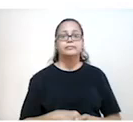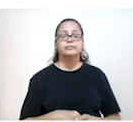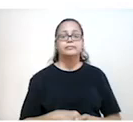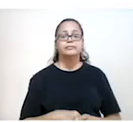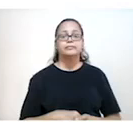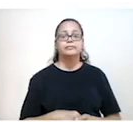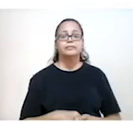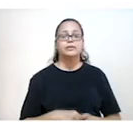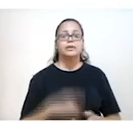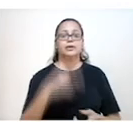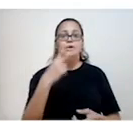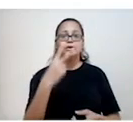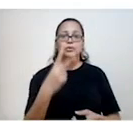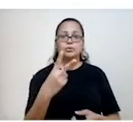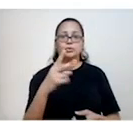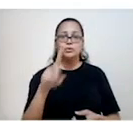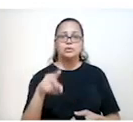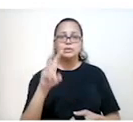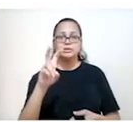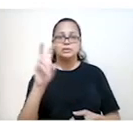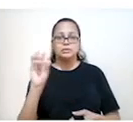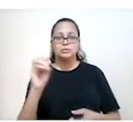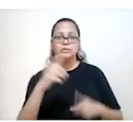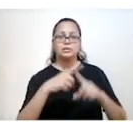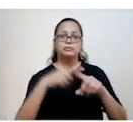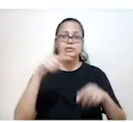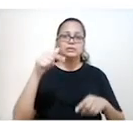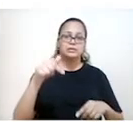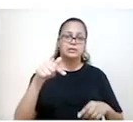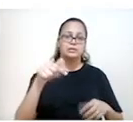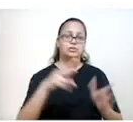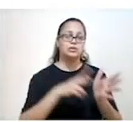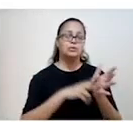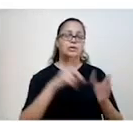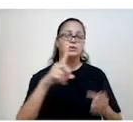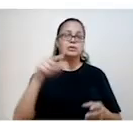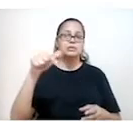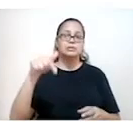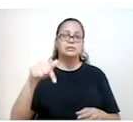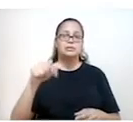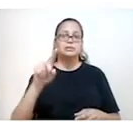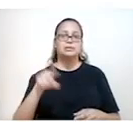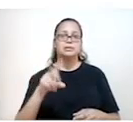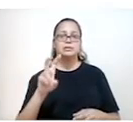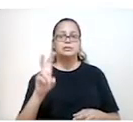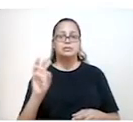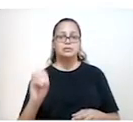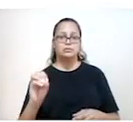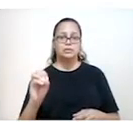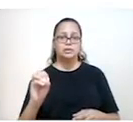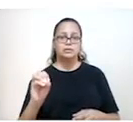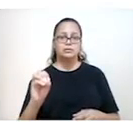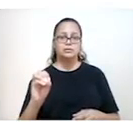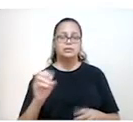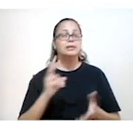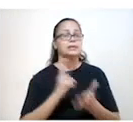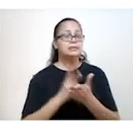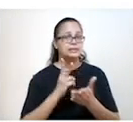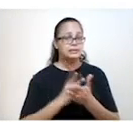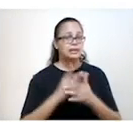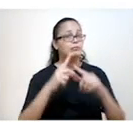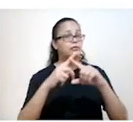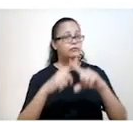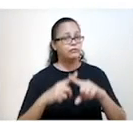Bom, 2,50 vezes 7 vai dar 17,50. Sempre numa conta, a gente faz a conta de vezes